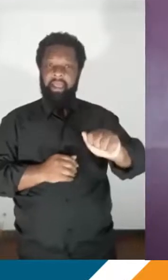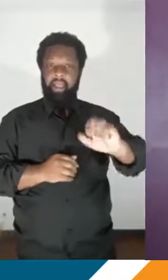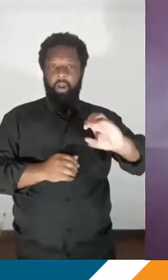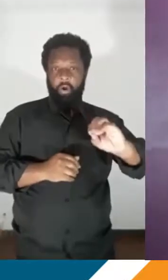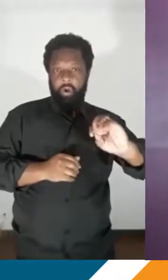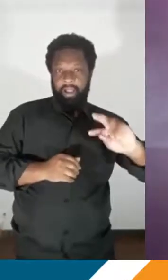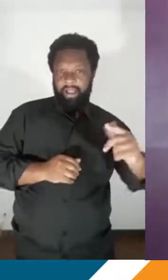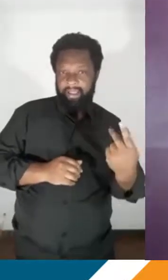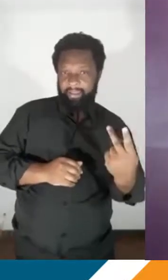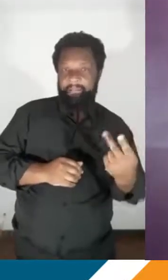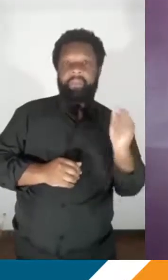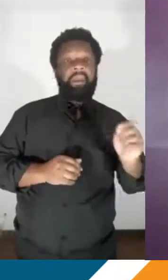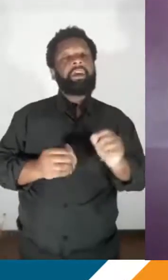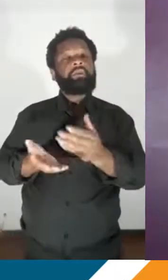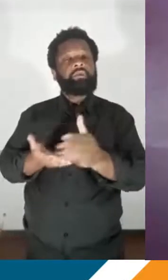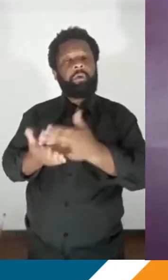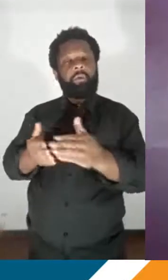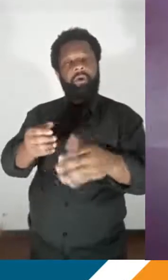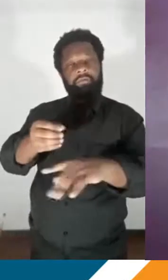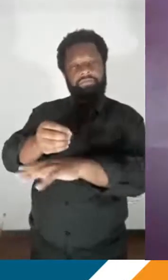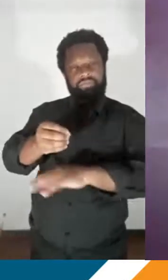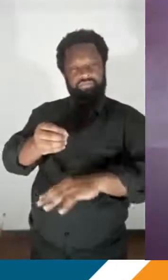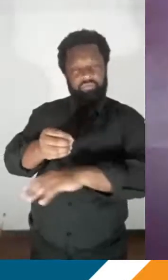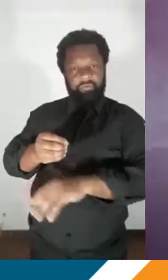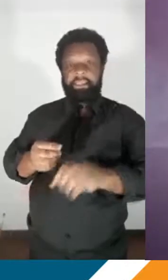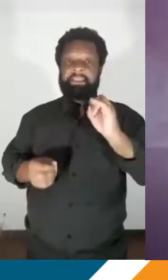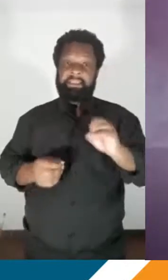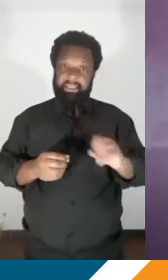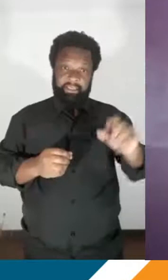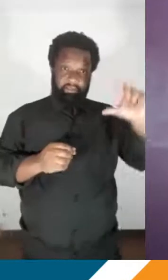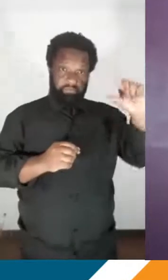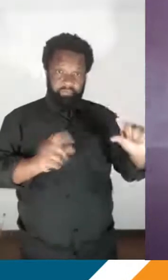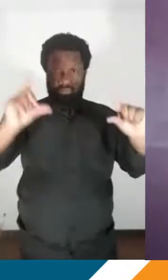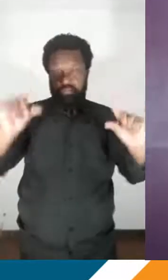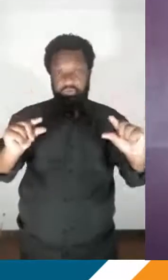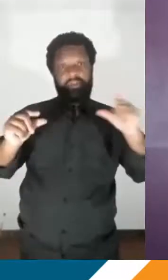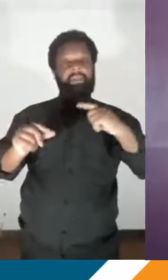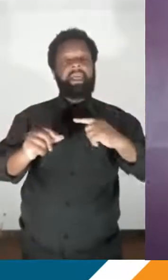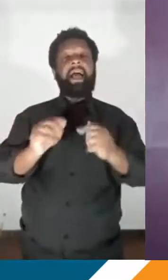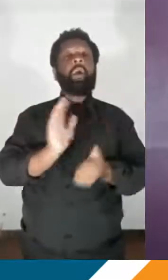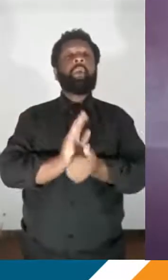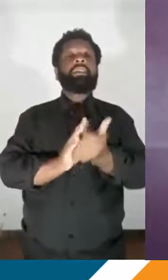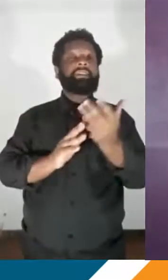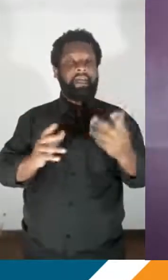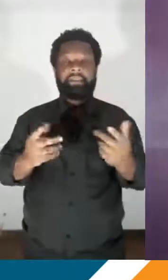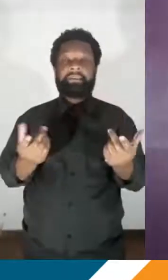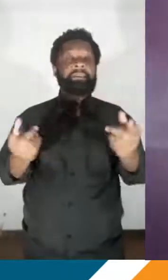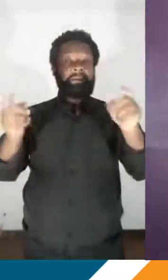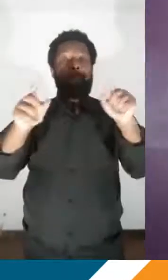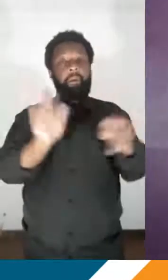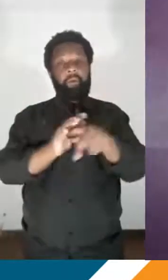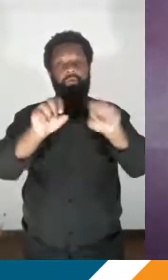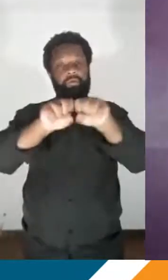Isso daqui é o que sobra, é o que vai para o corpo de fundo. Então, se eu diminuir desse, eu tenho a quantidade de corpo